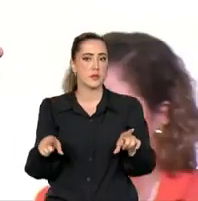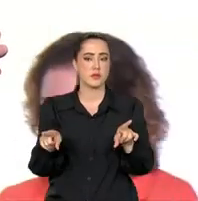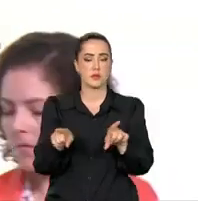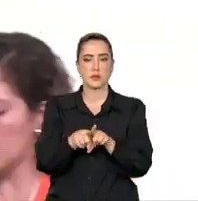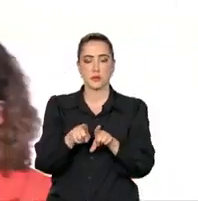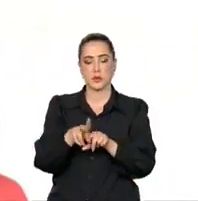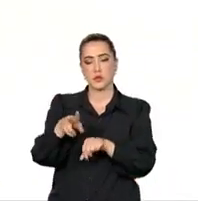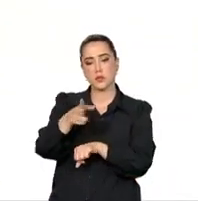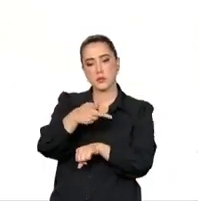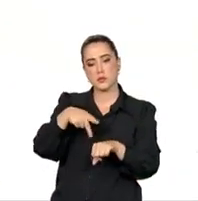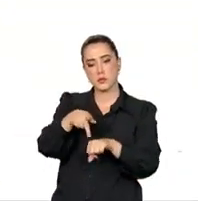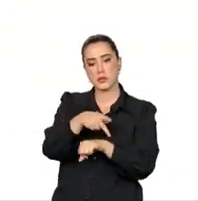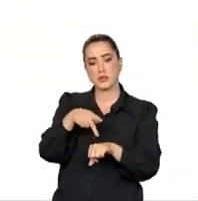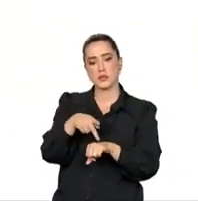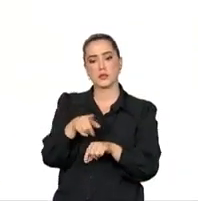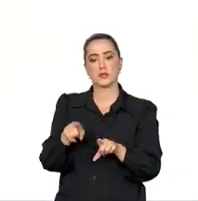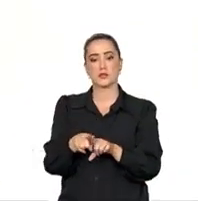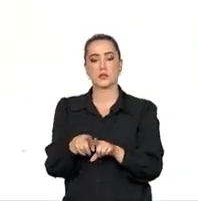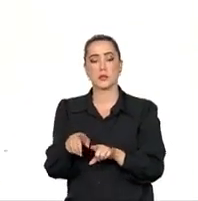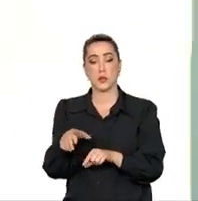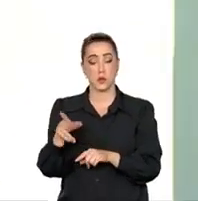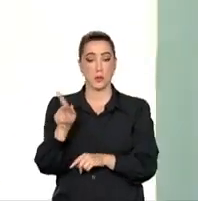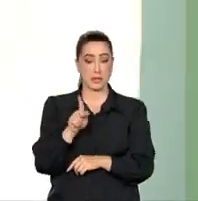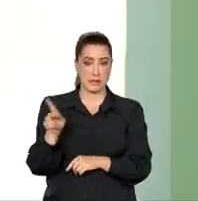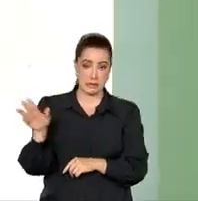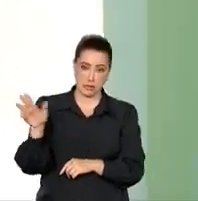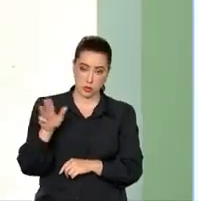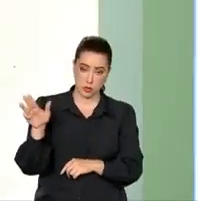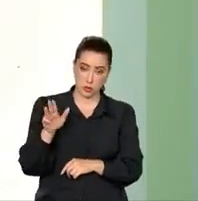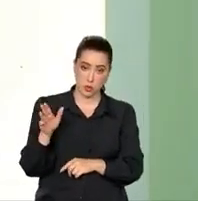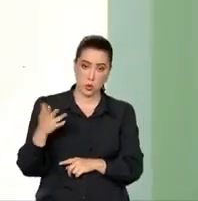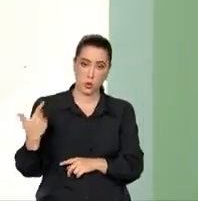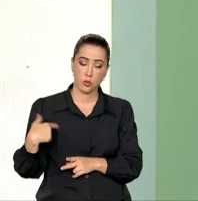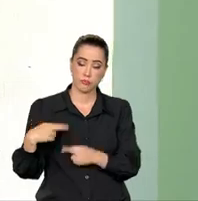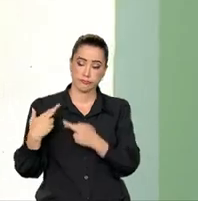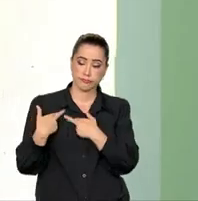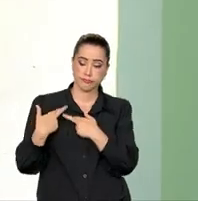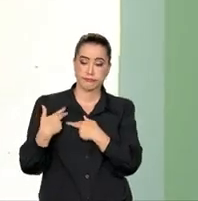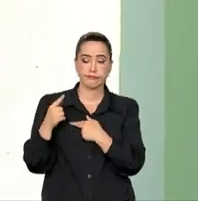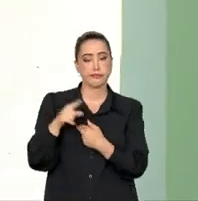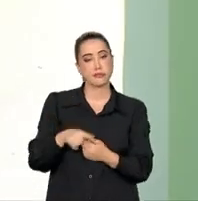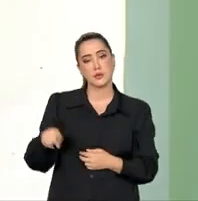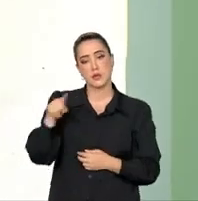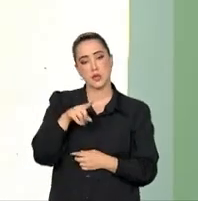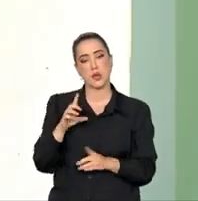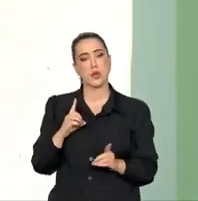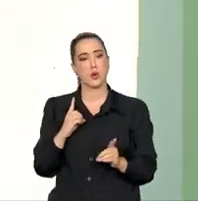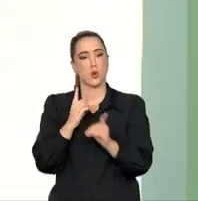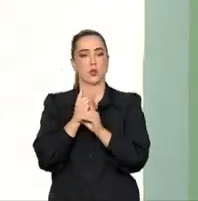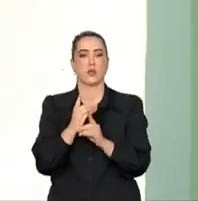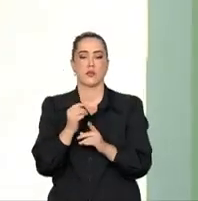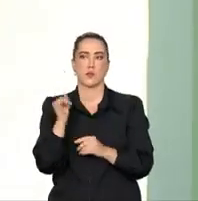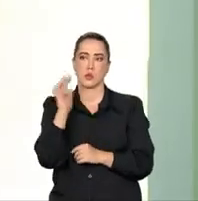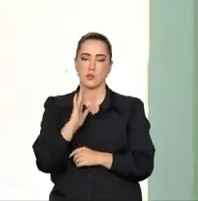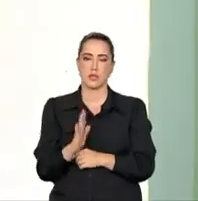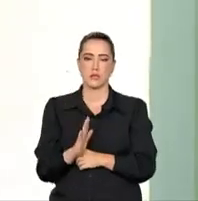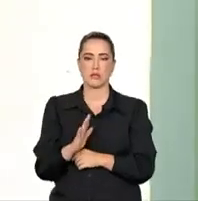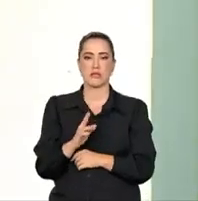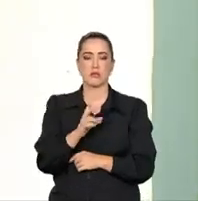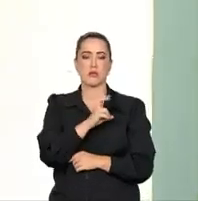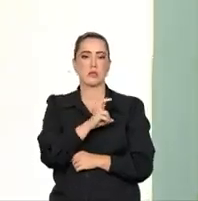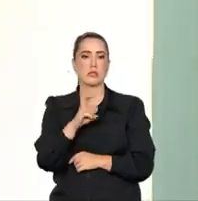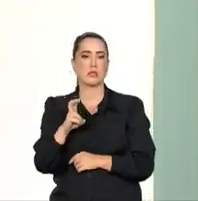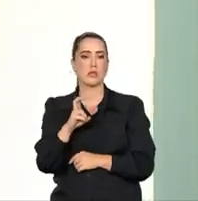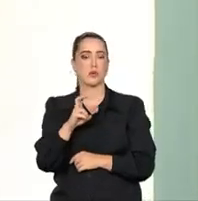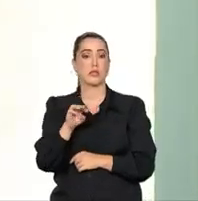um país que o presidente Lula tomou posse e ali ele encontramos o Brasil com